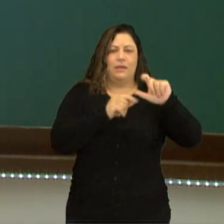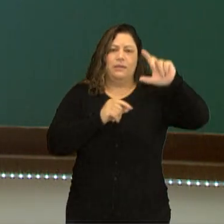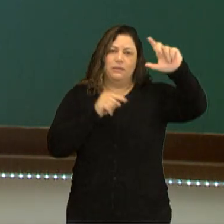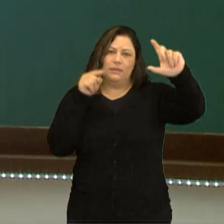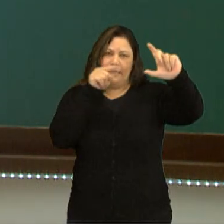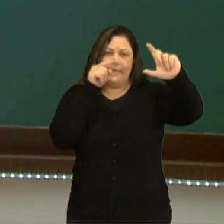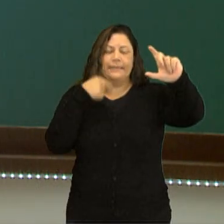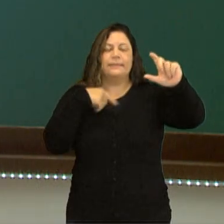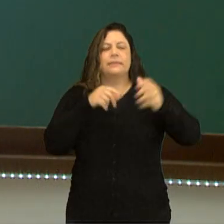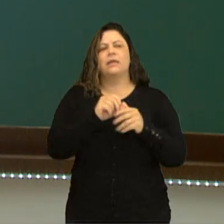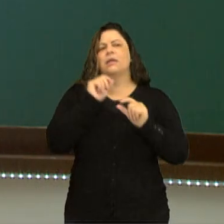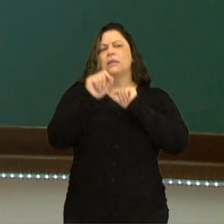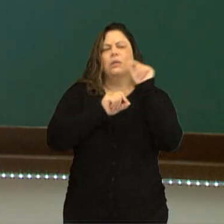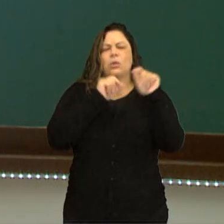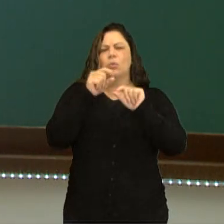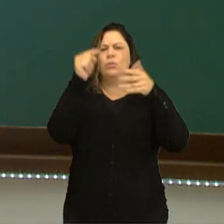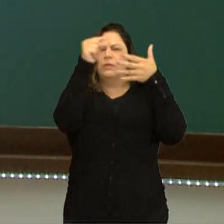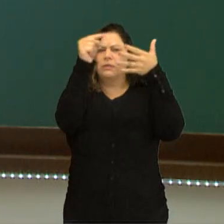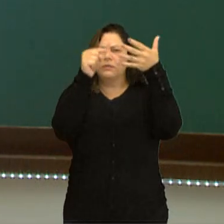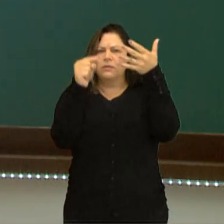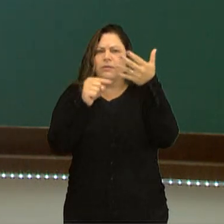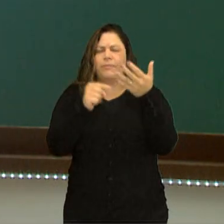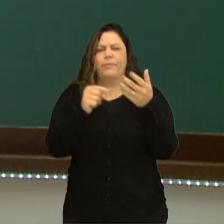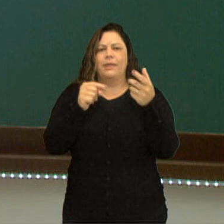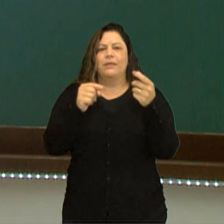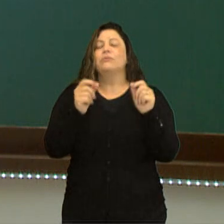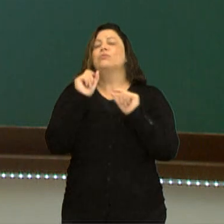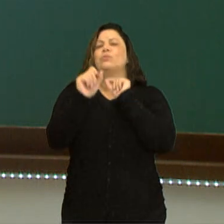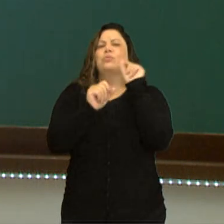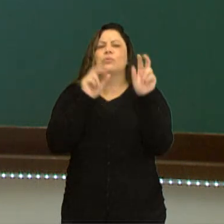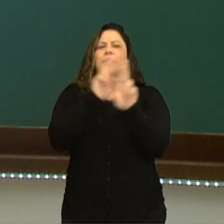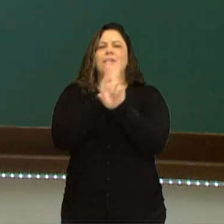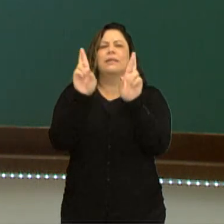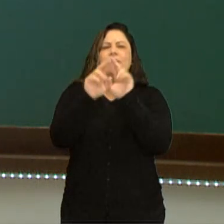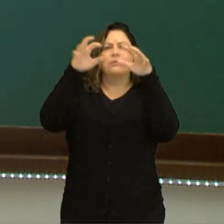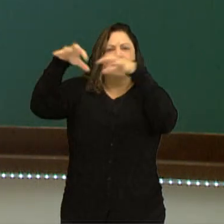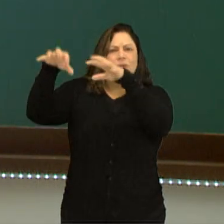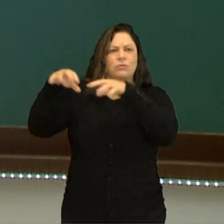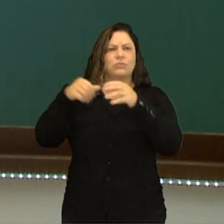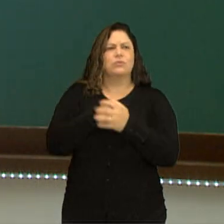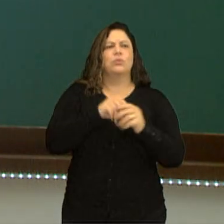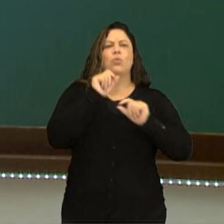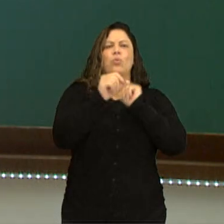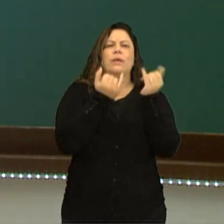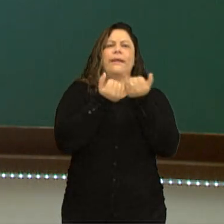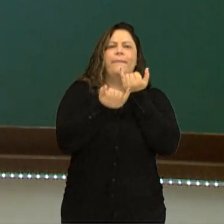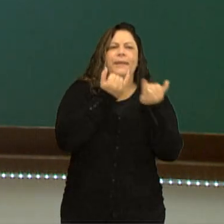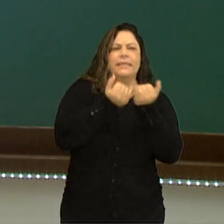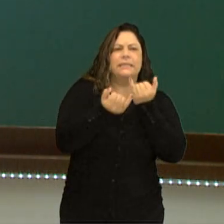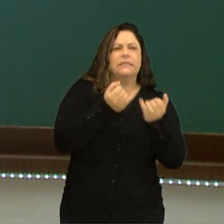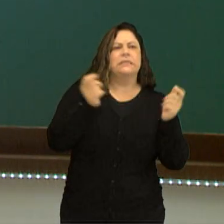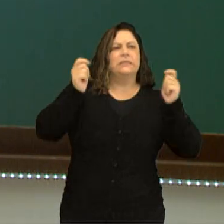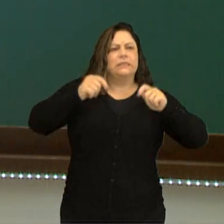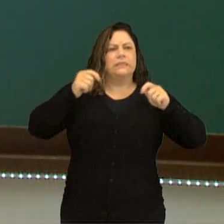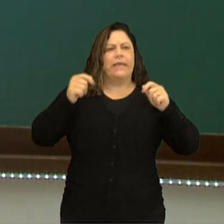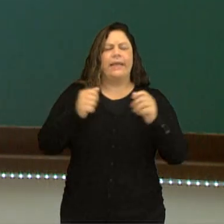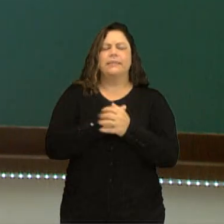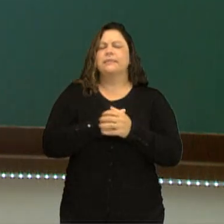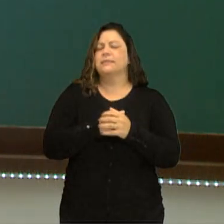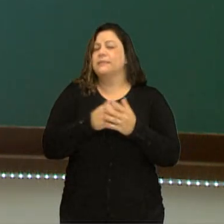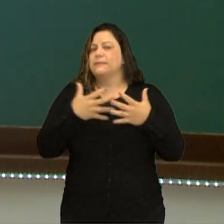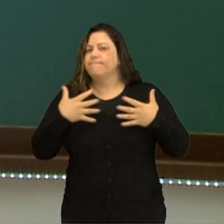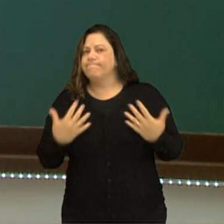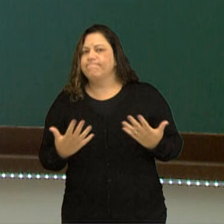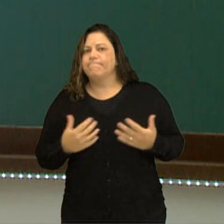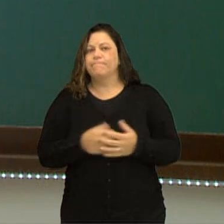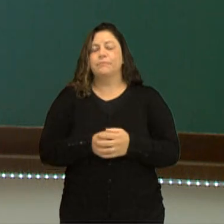que elemento é associado à chuva? Letra B, que semelhanças de sentido há entre esses elementos?